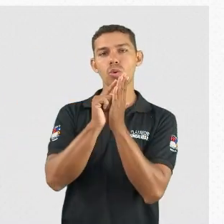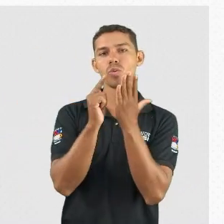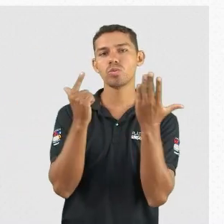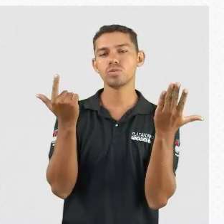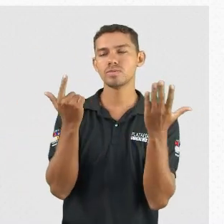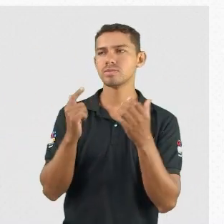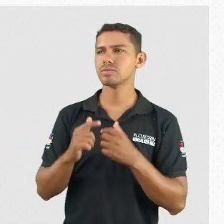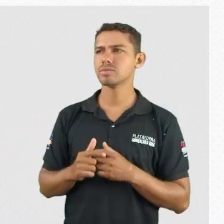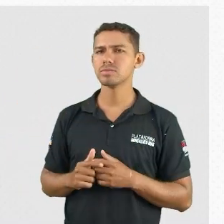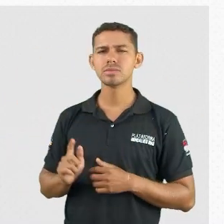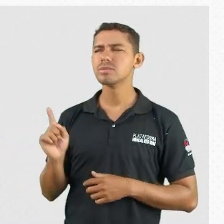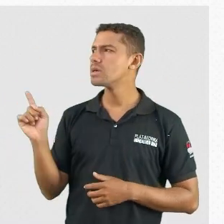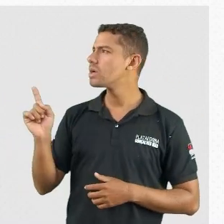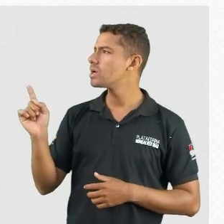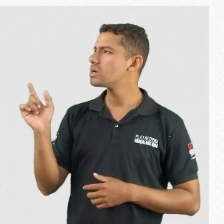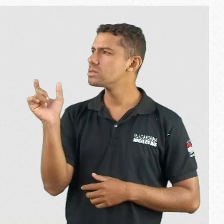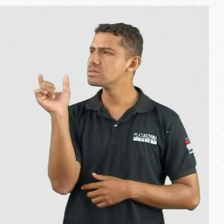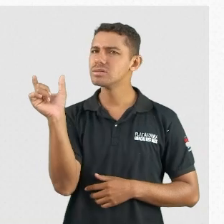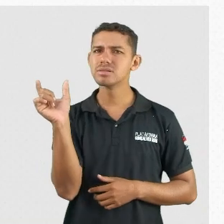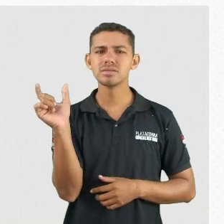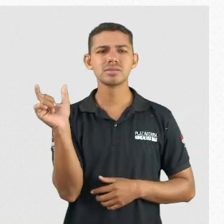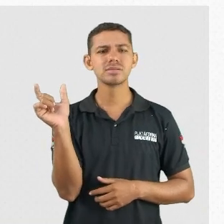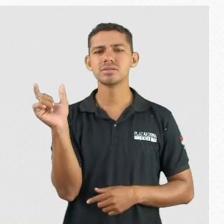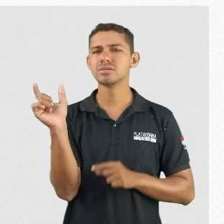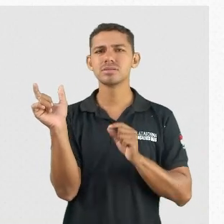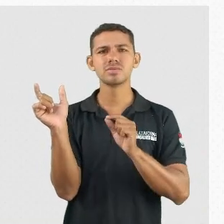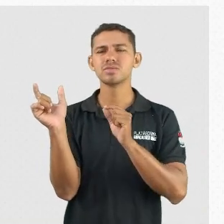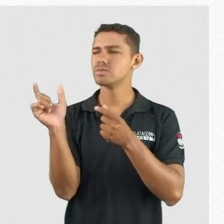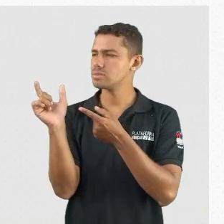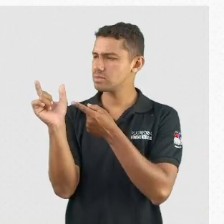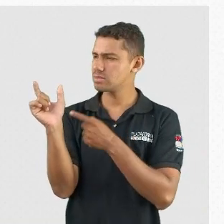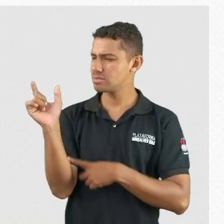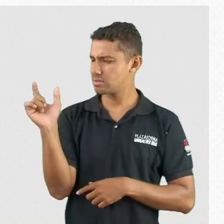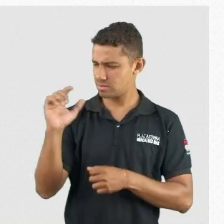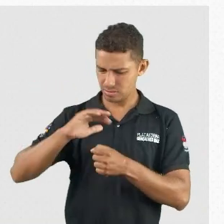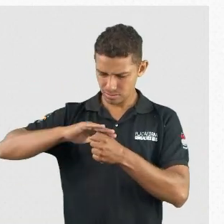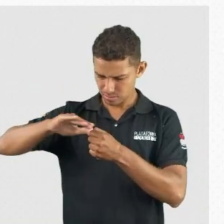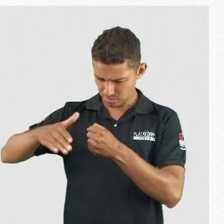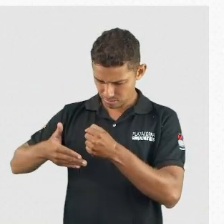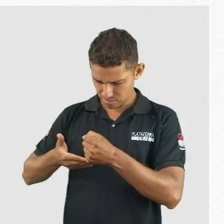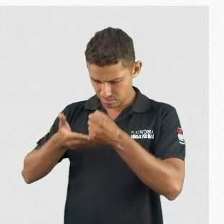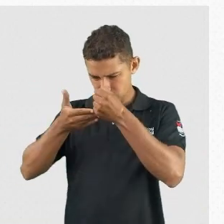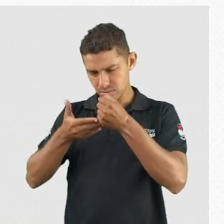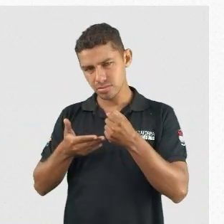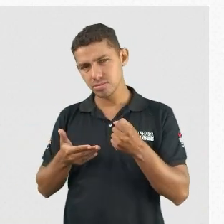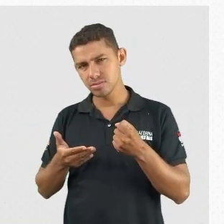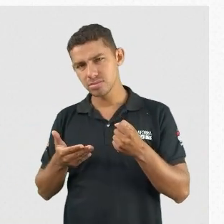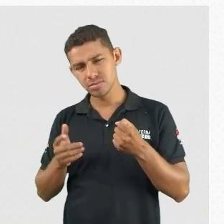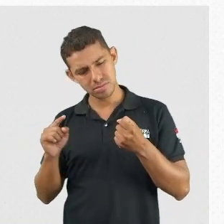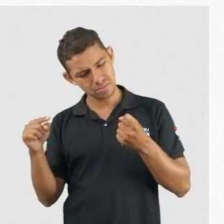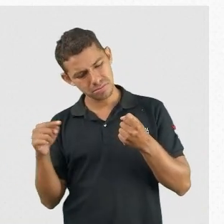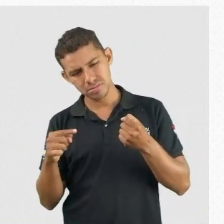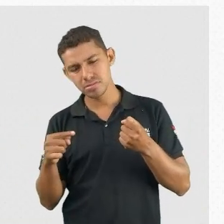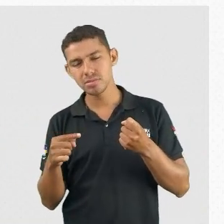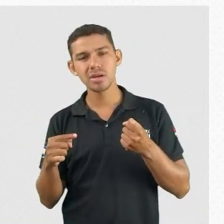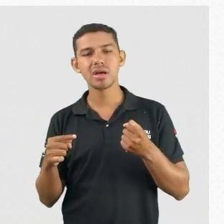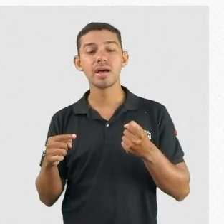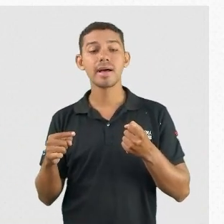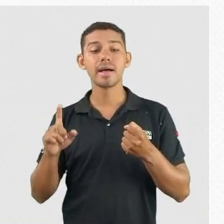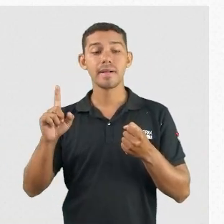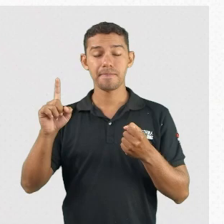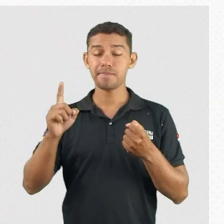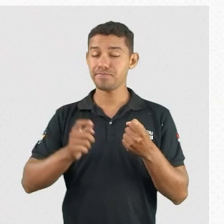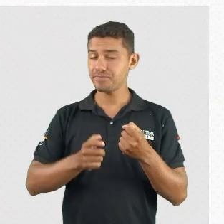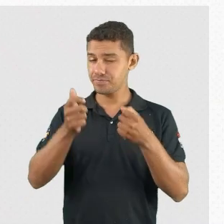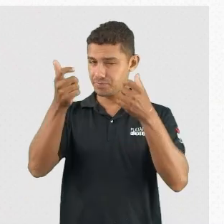o que é a sustentabilidade, né? Então, para vocês já se ligarem que a sustentabilidade é um princípio, né?